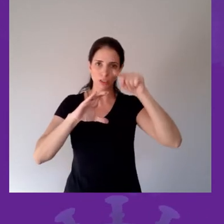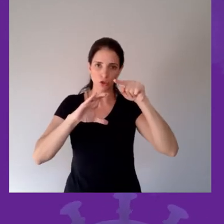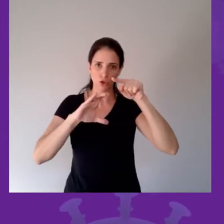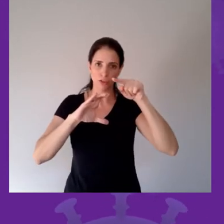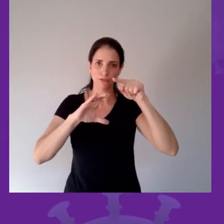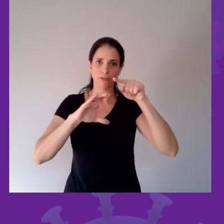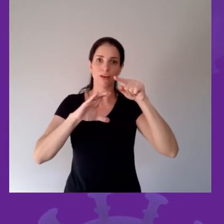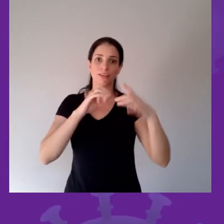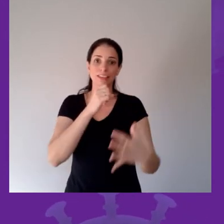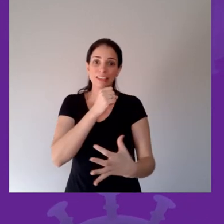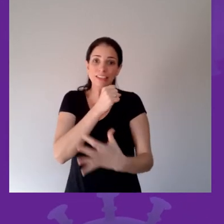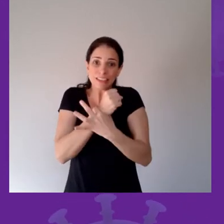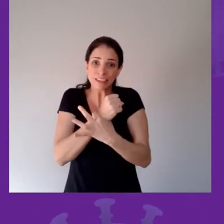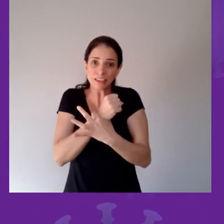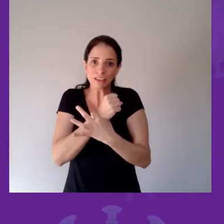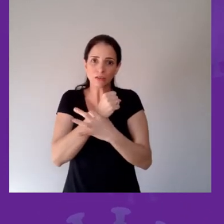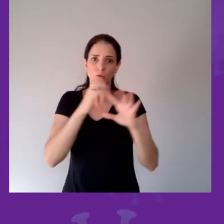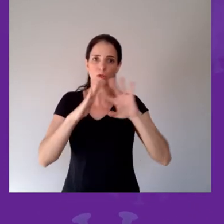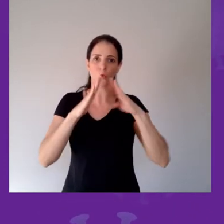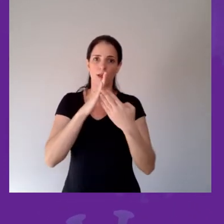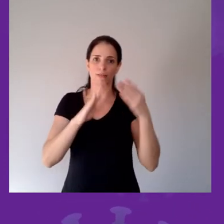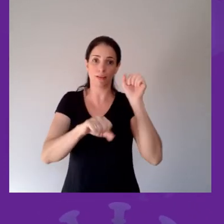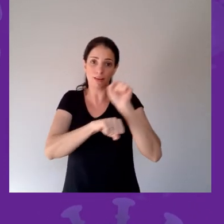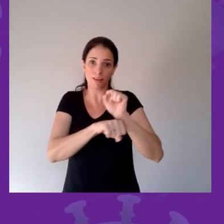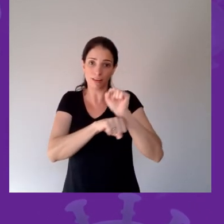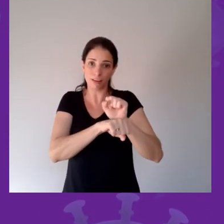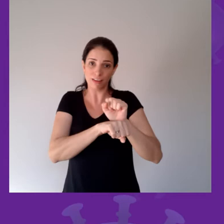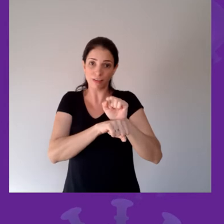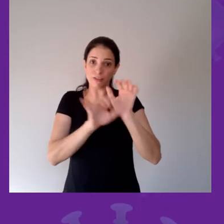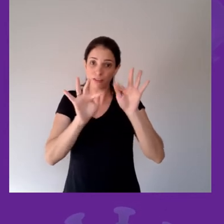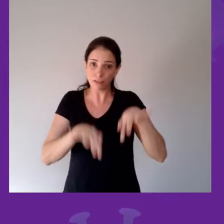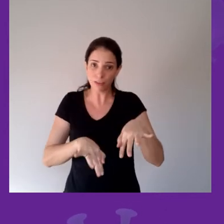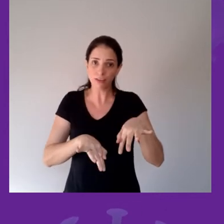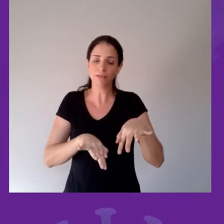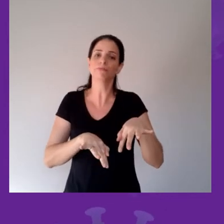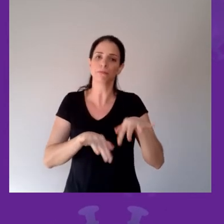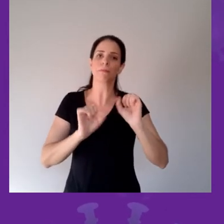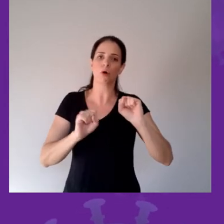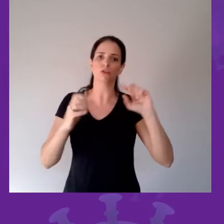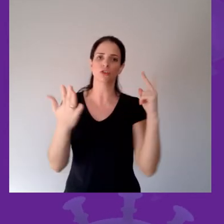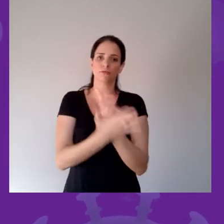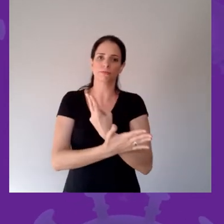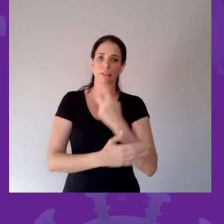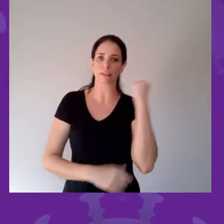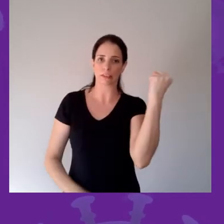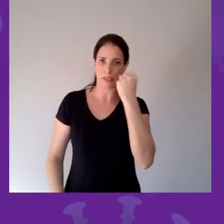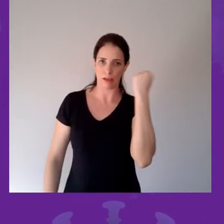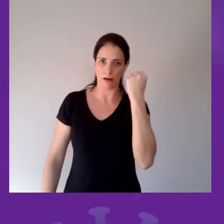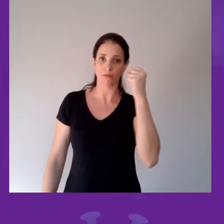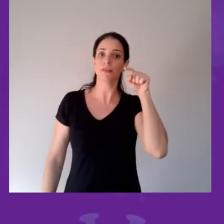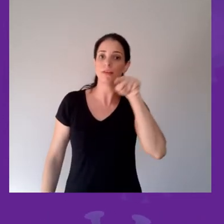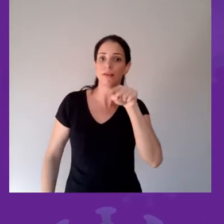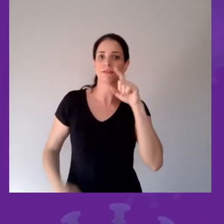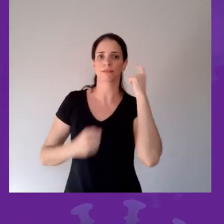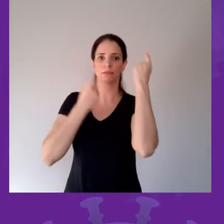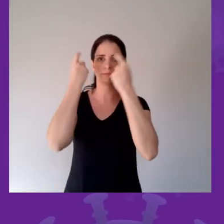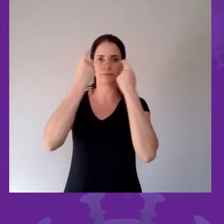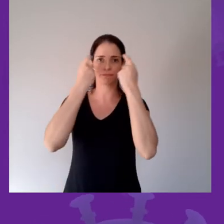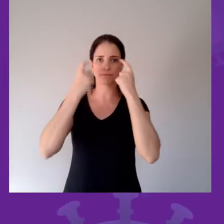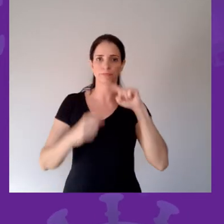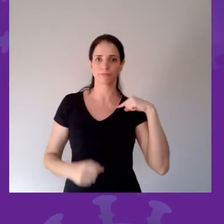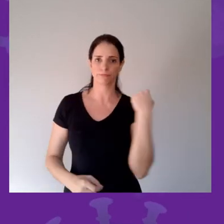para segurança da suspensão da quarentena a situação ficou muito grave e essa é a preocupação que nós temos